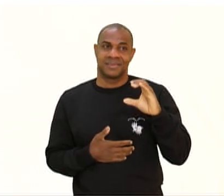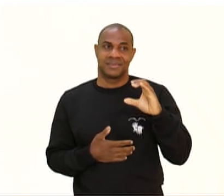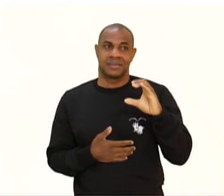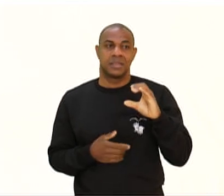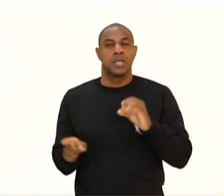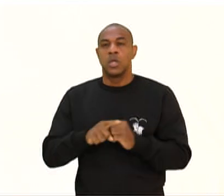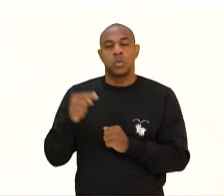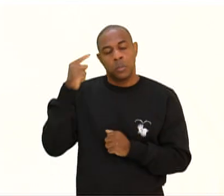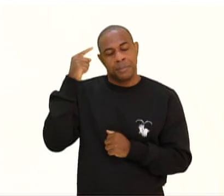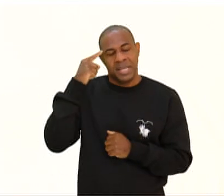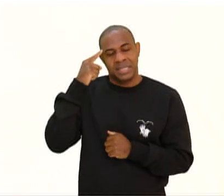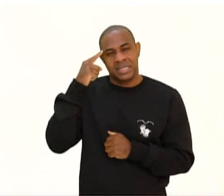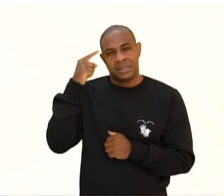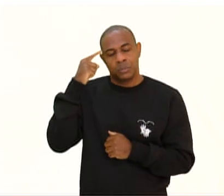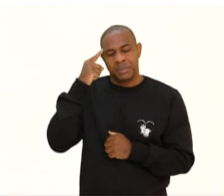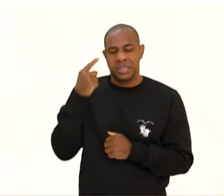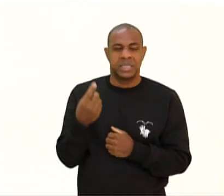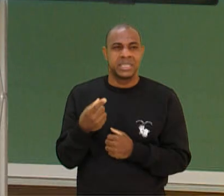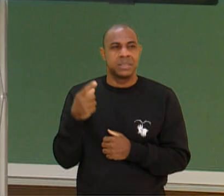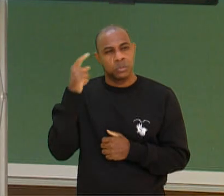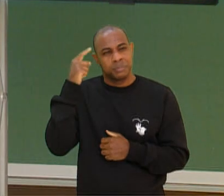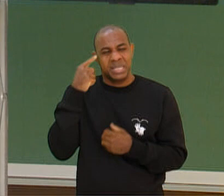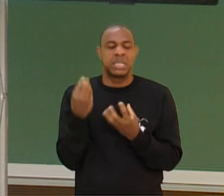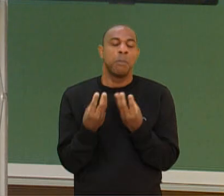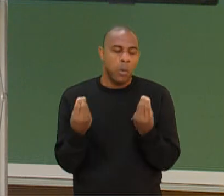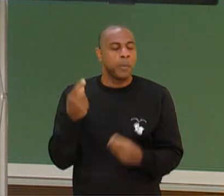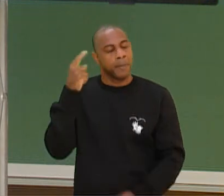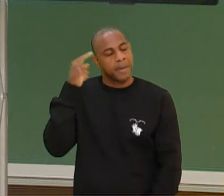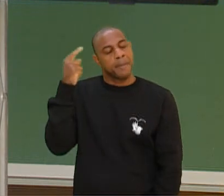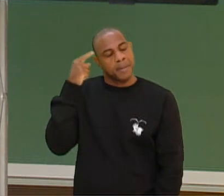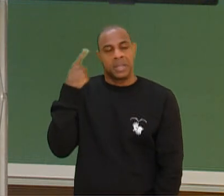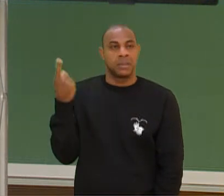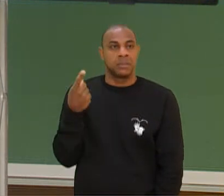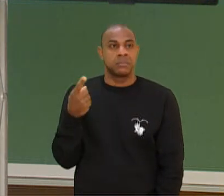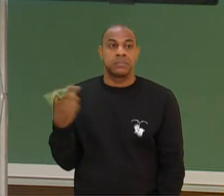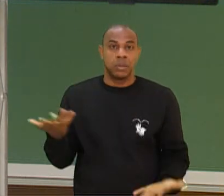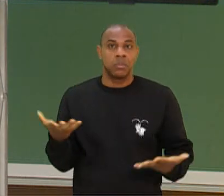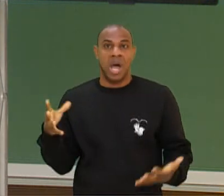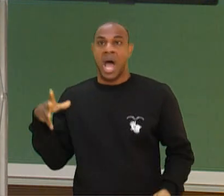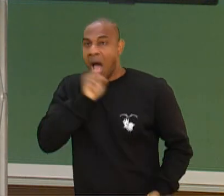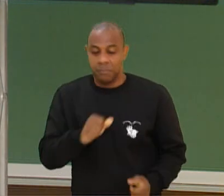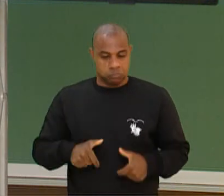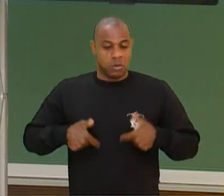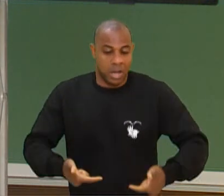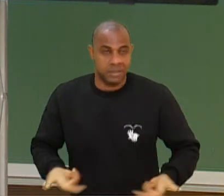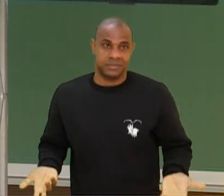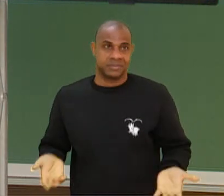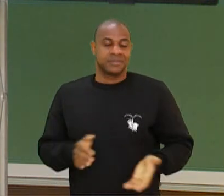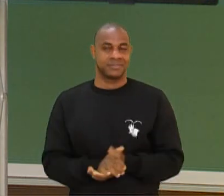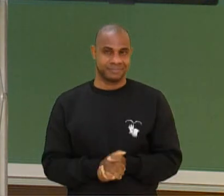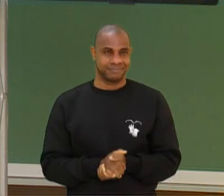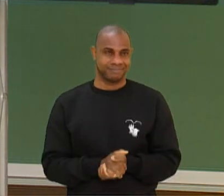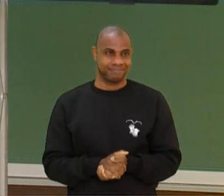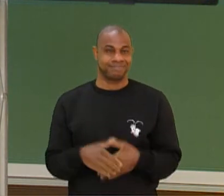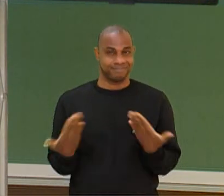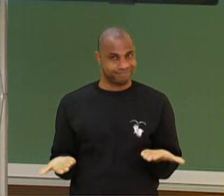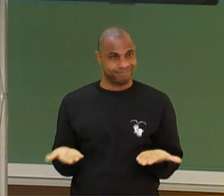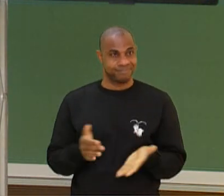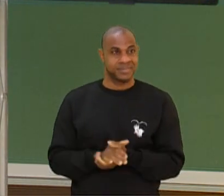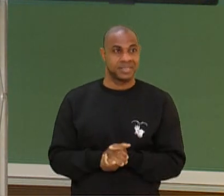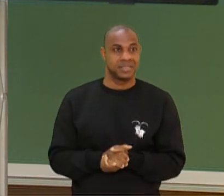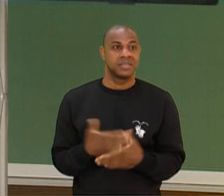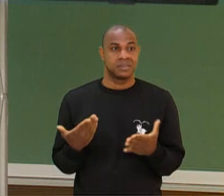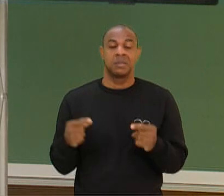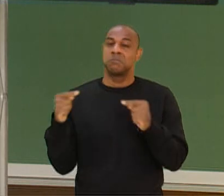muito, haja, né? O que adianta só ficar pensando? Vamos agir, vamos para a ação. Na opinião da teacher, é a